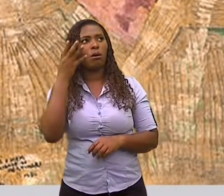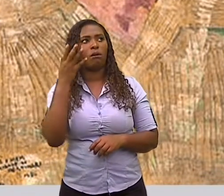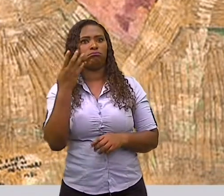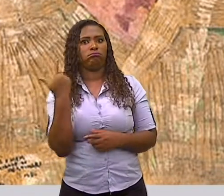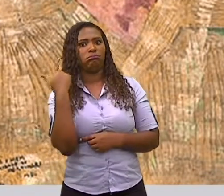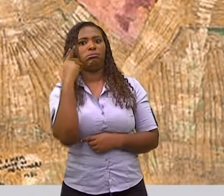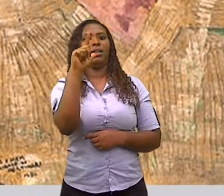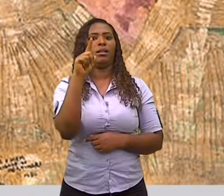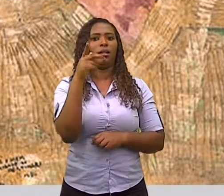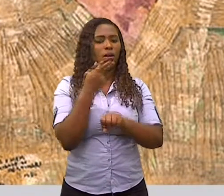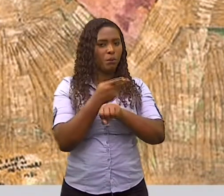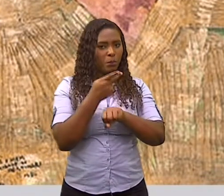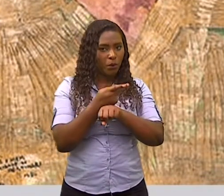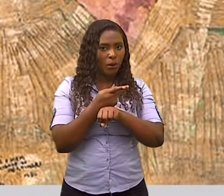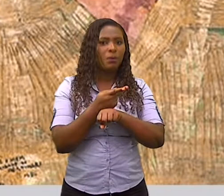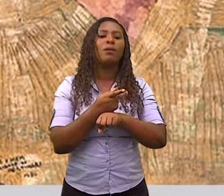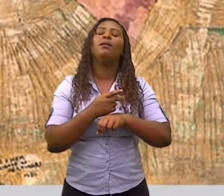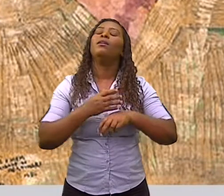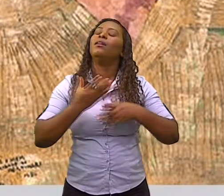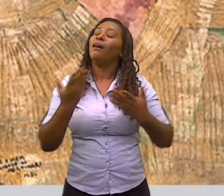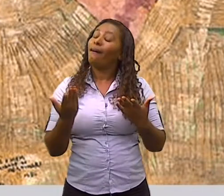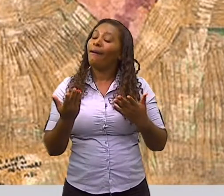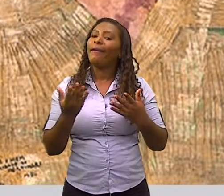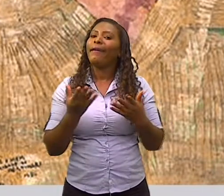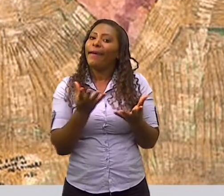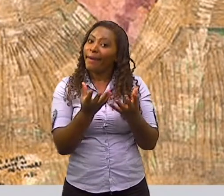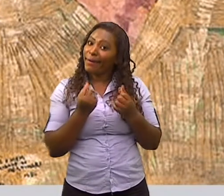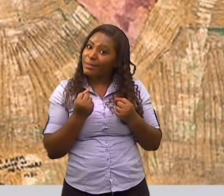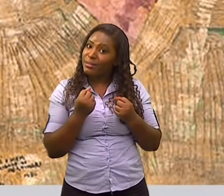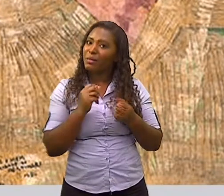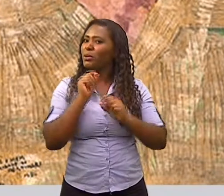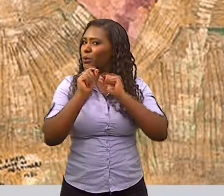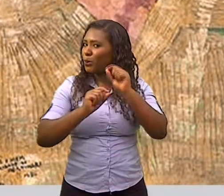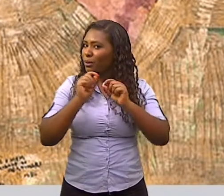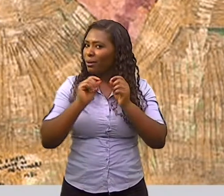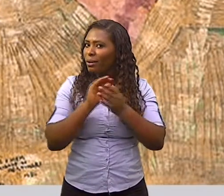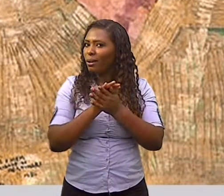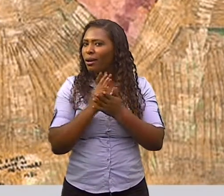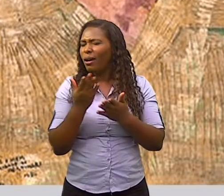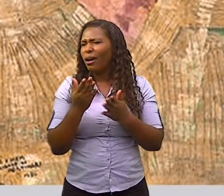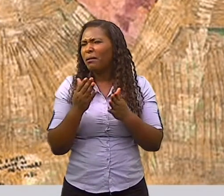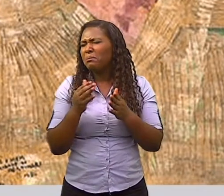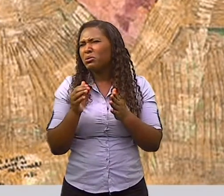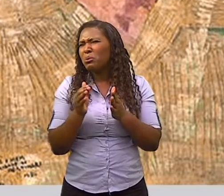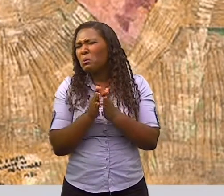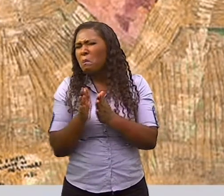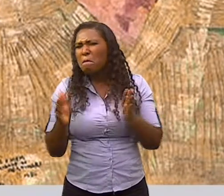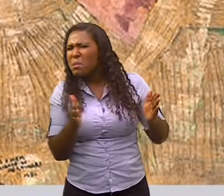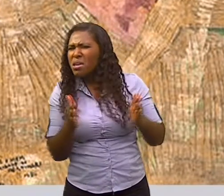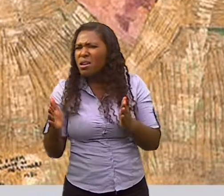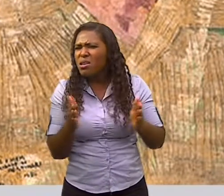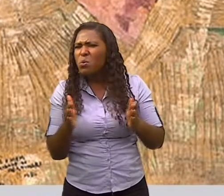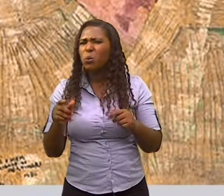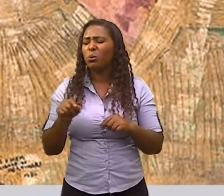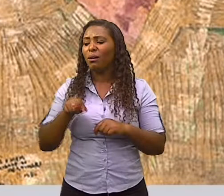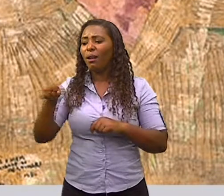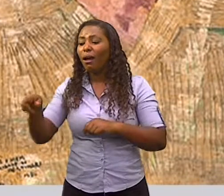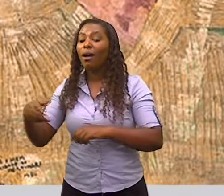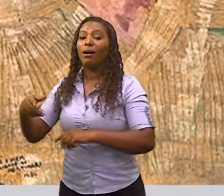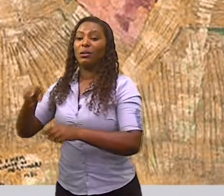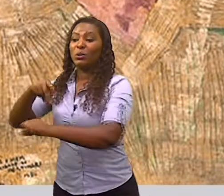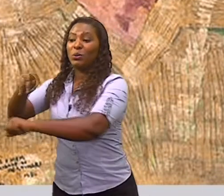quem ganhavam o concurso, tinham como prêmio passar um tempo, uma viagem de estudo na Europa.